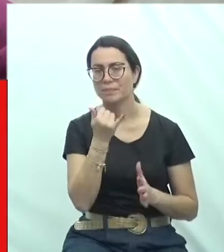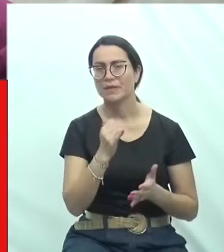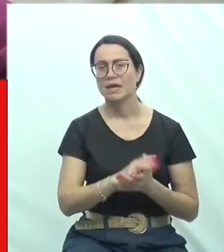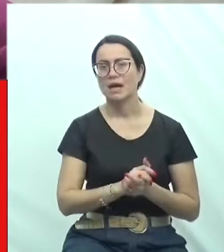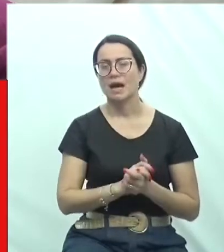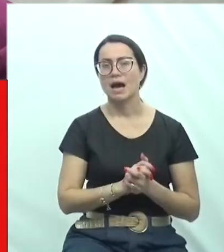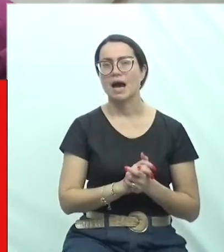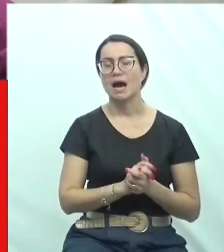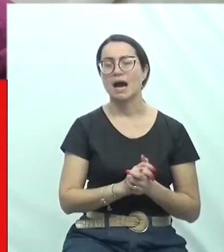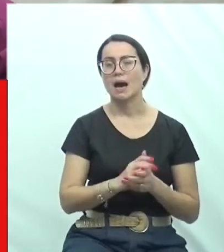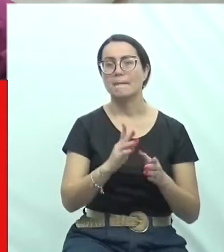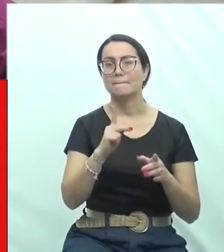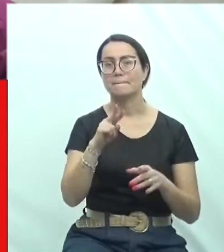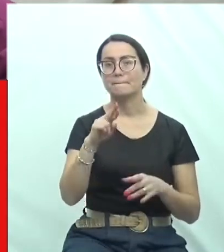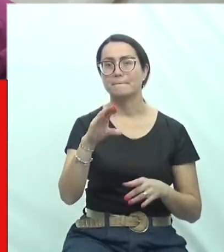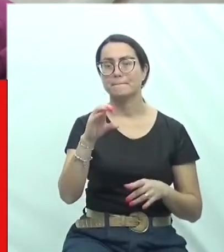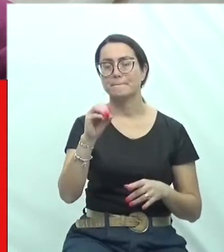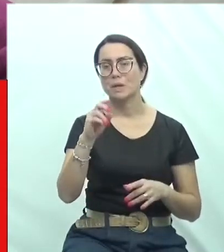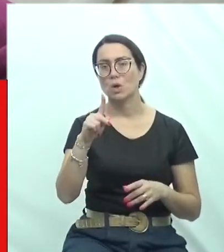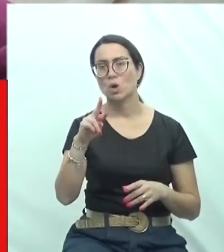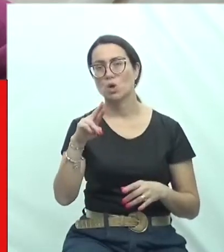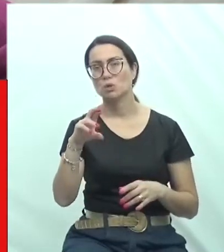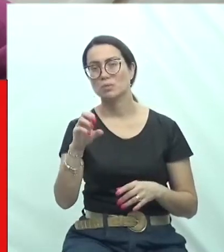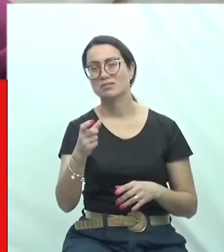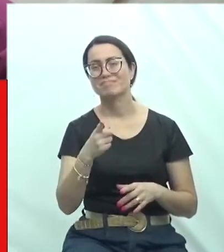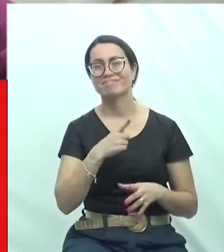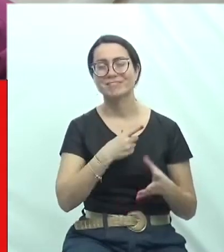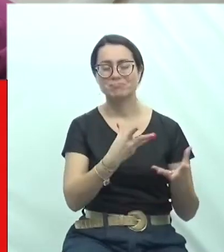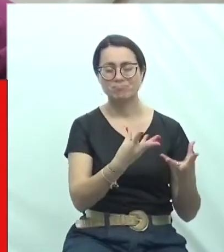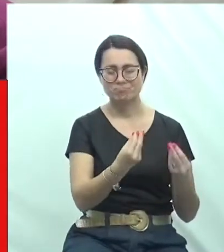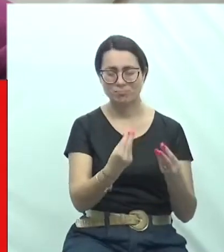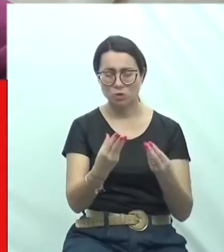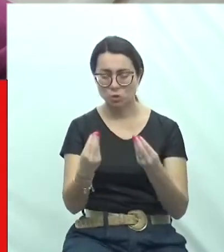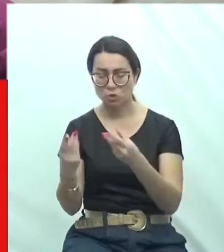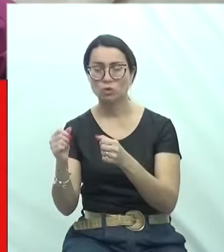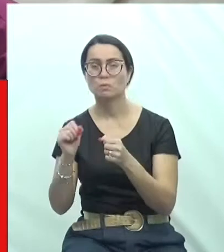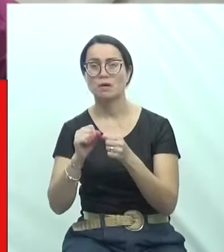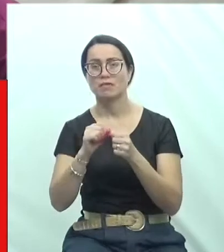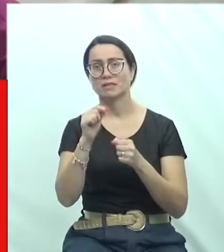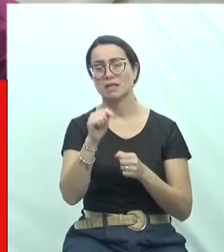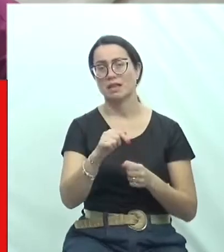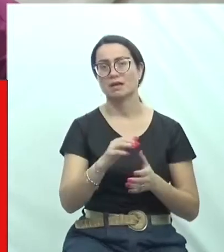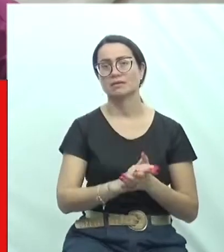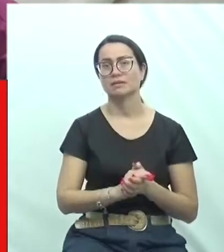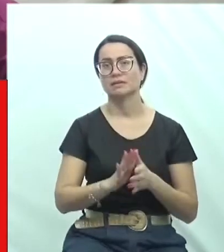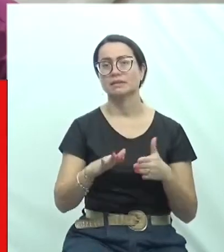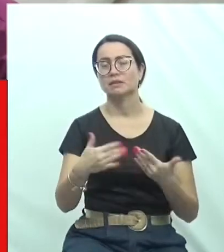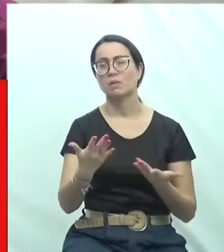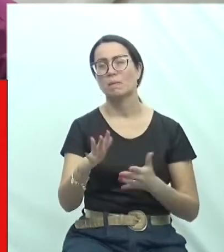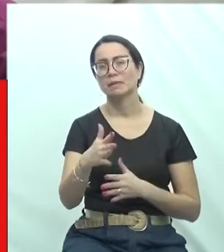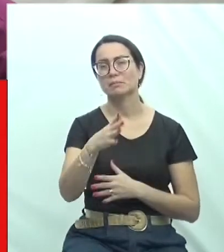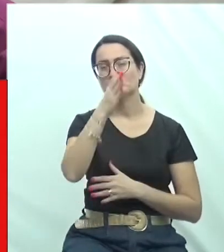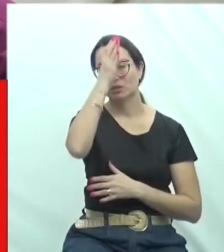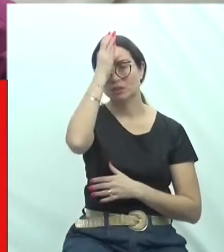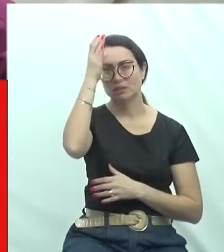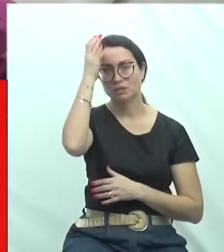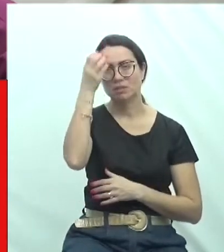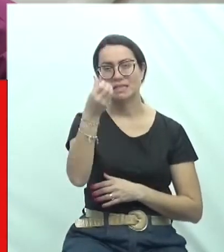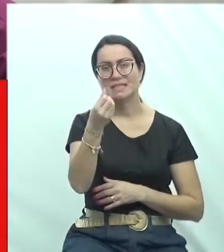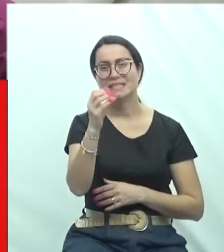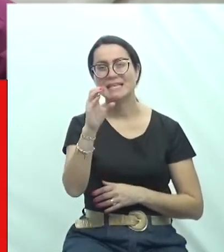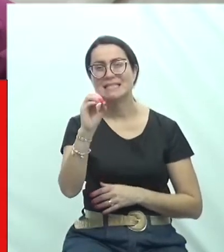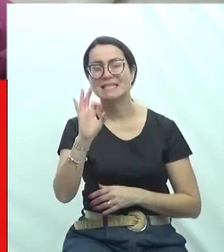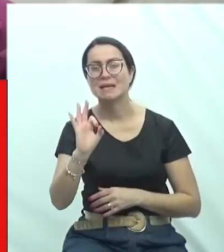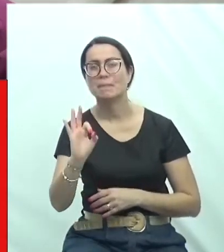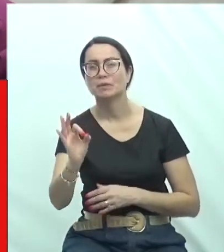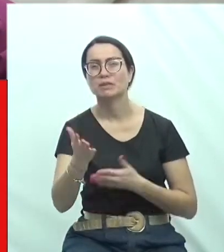5.700 ligações. Então, é muita gente atendida pelo município. Assim, Criciúma vai atingir praticamente 60% de